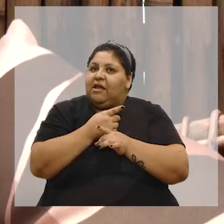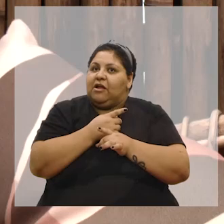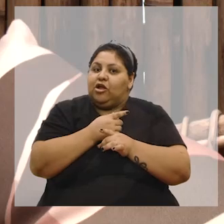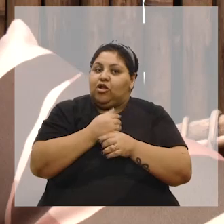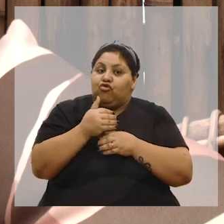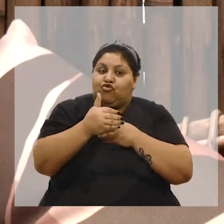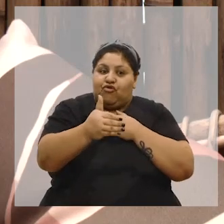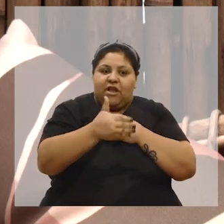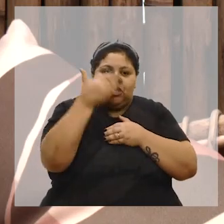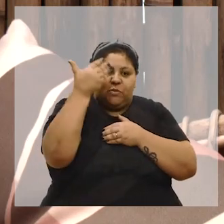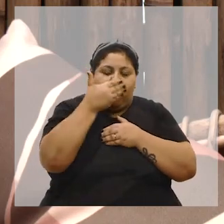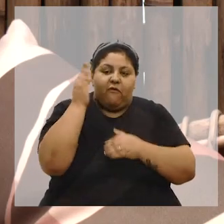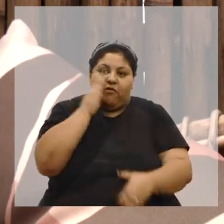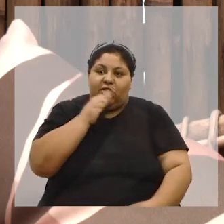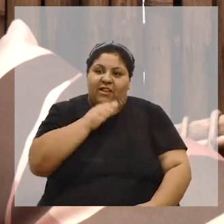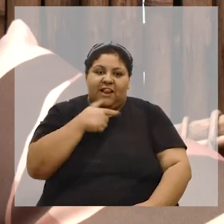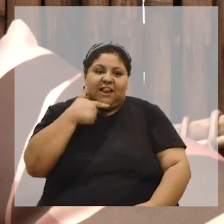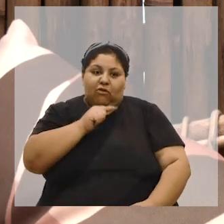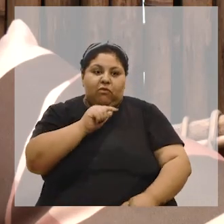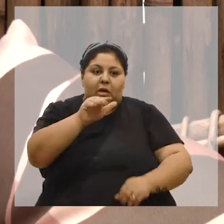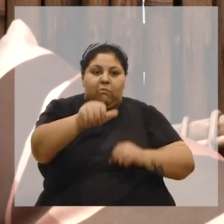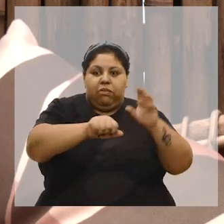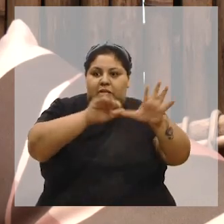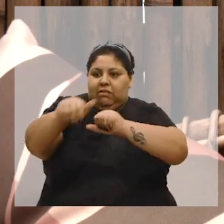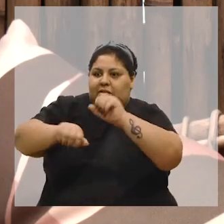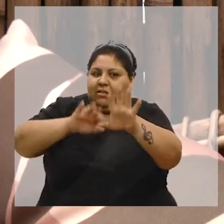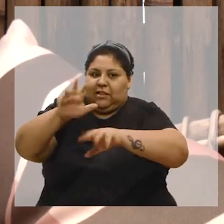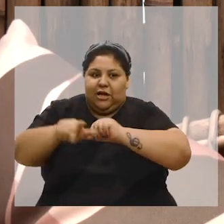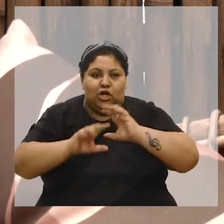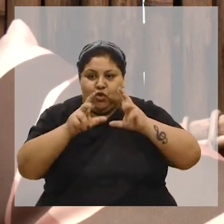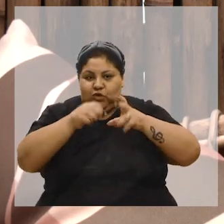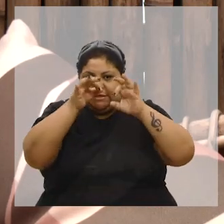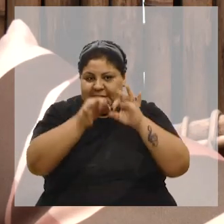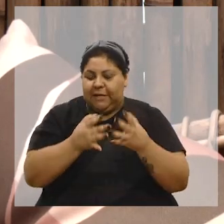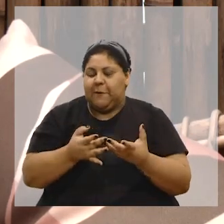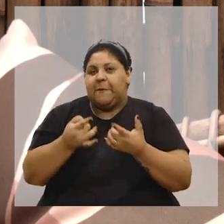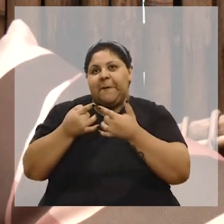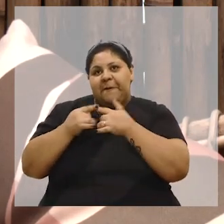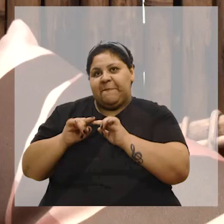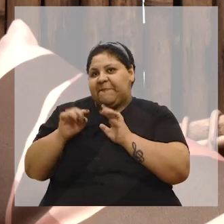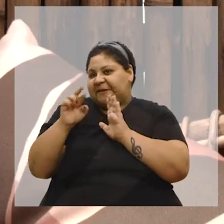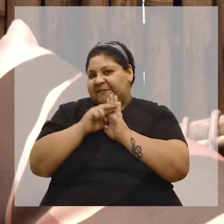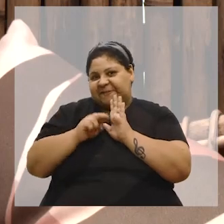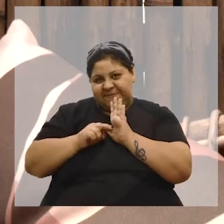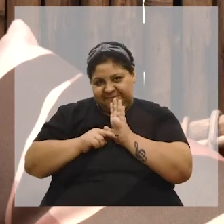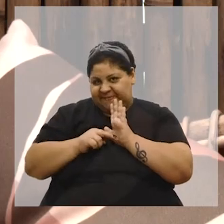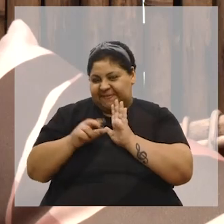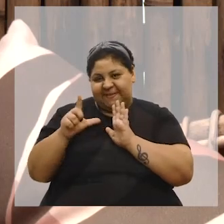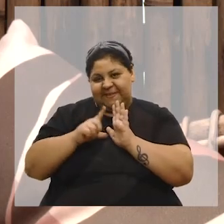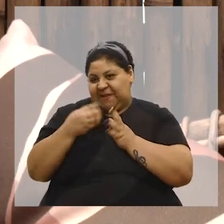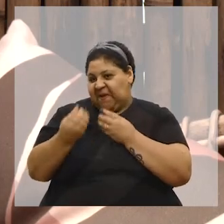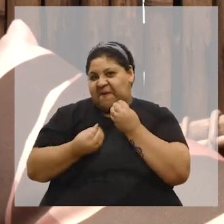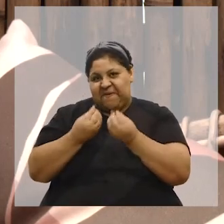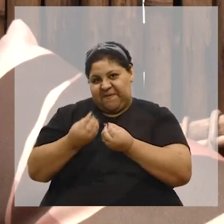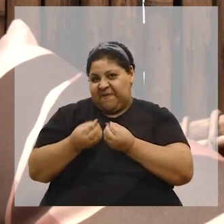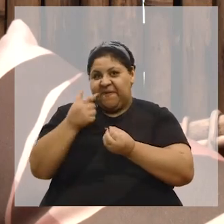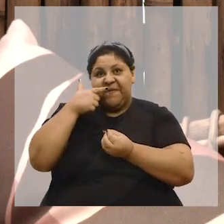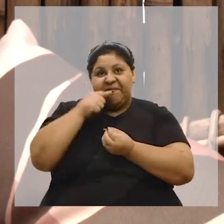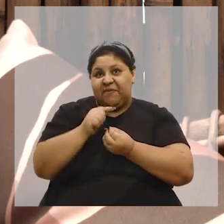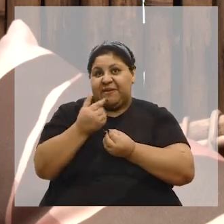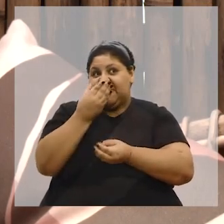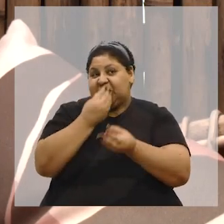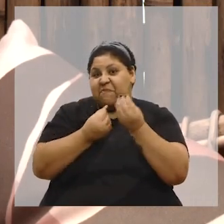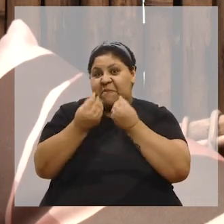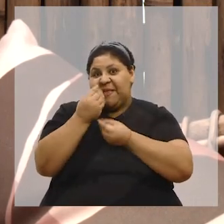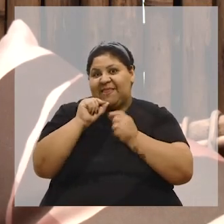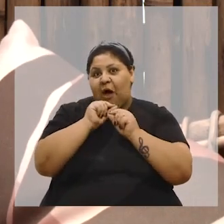prova é uma correria que tu não consegue juntar, às vezes, todos os elementos do prato, assim. Mas são regras e às vezes não dá. Às vezes a